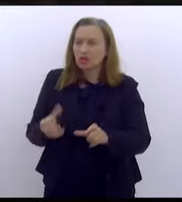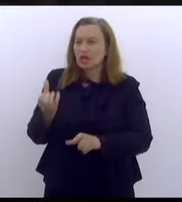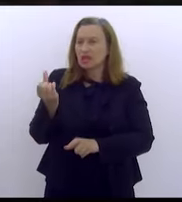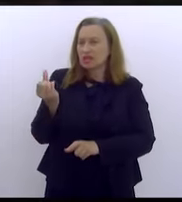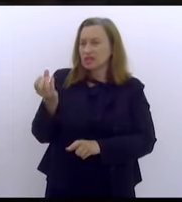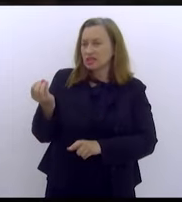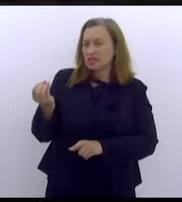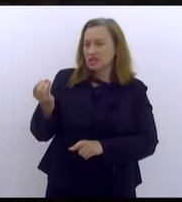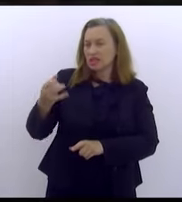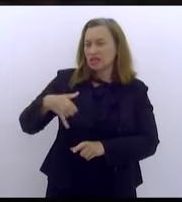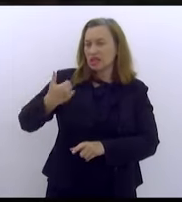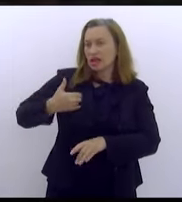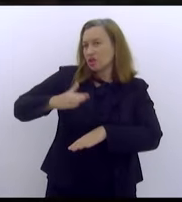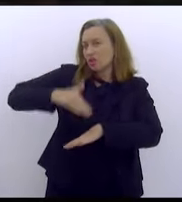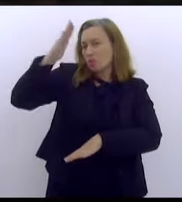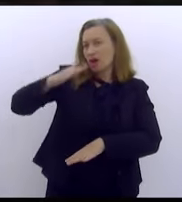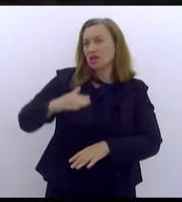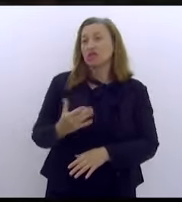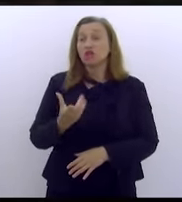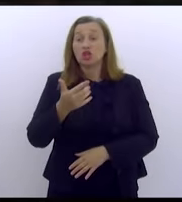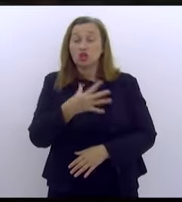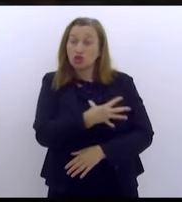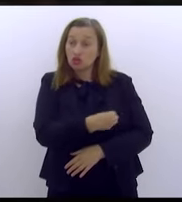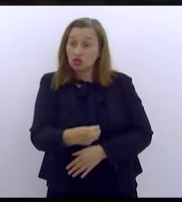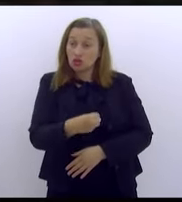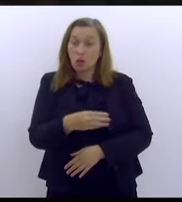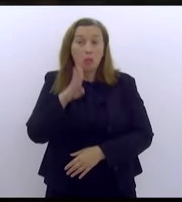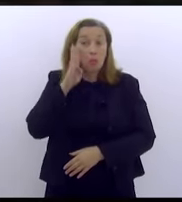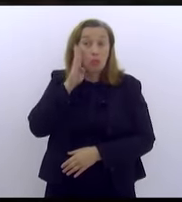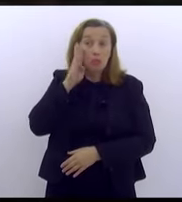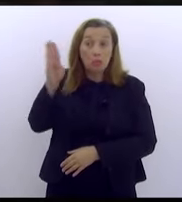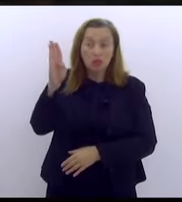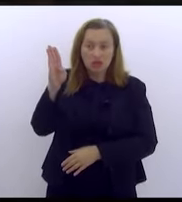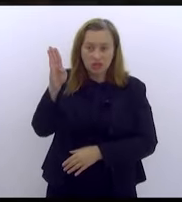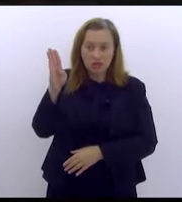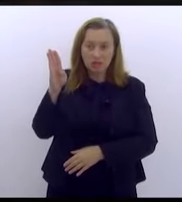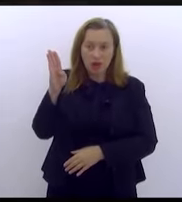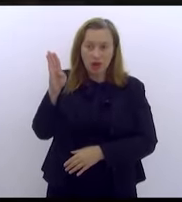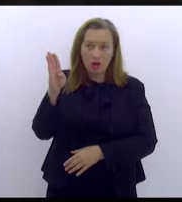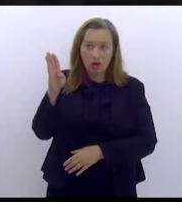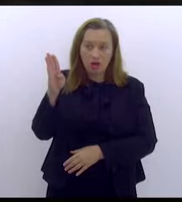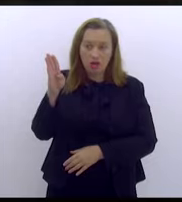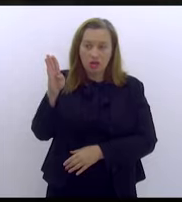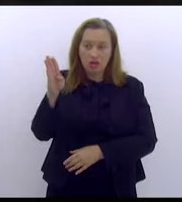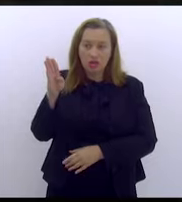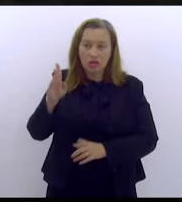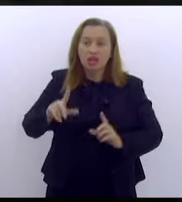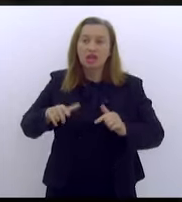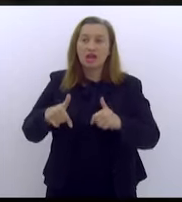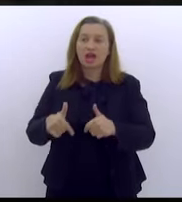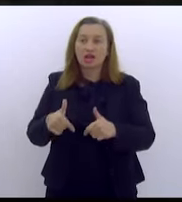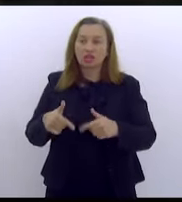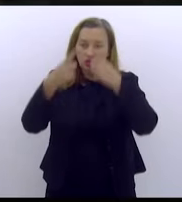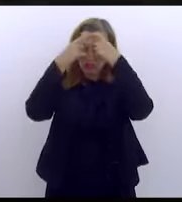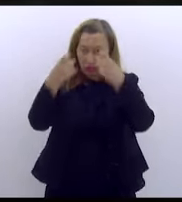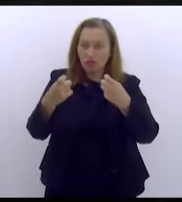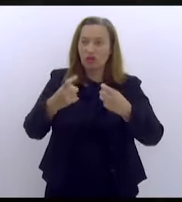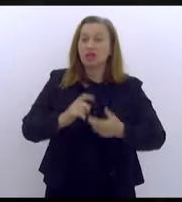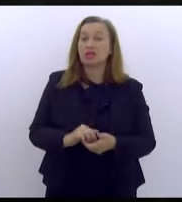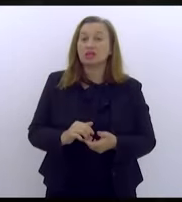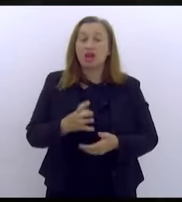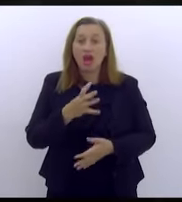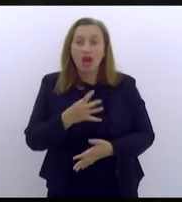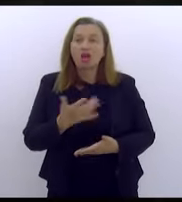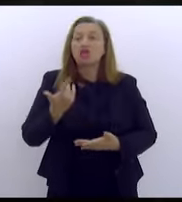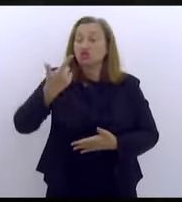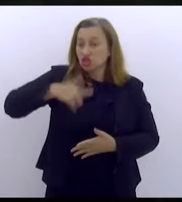ou mais. E os filhos são os principais autores das violências. Pasme você. De